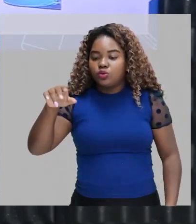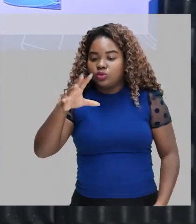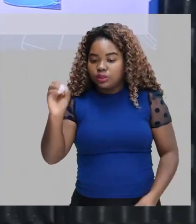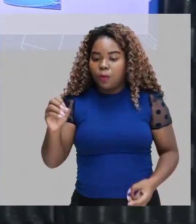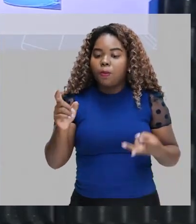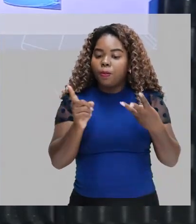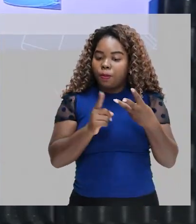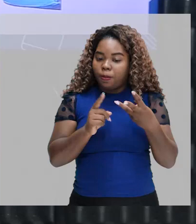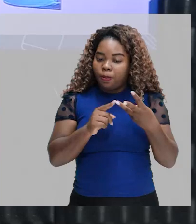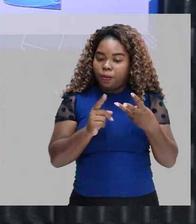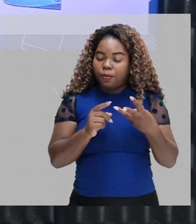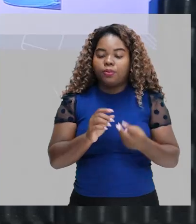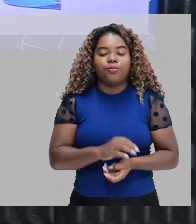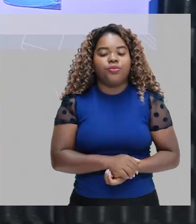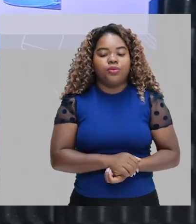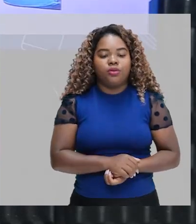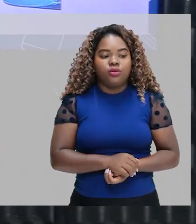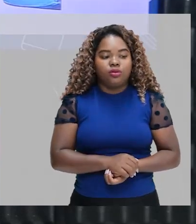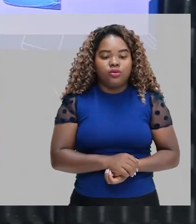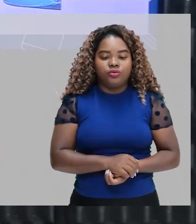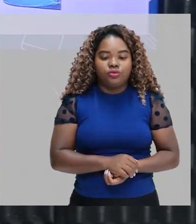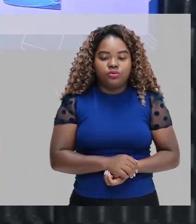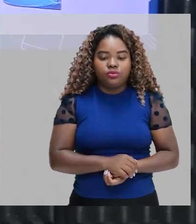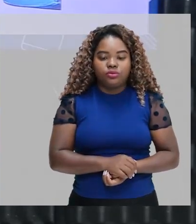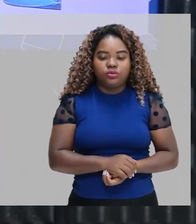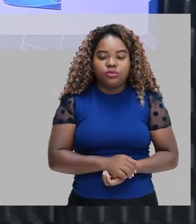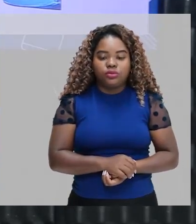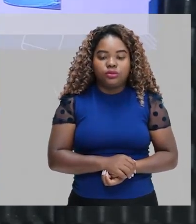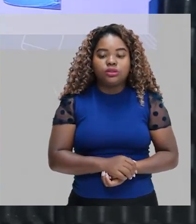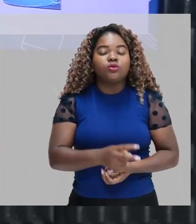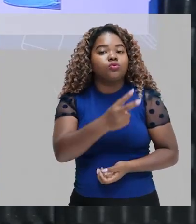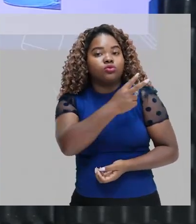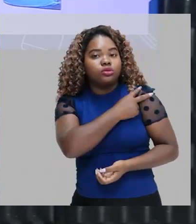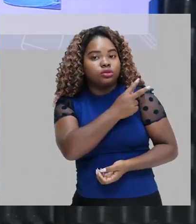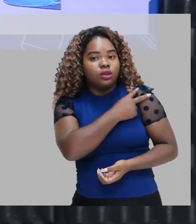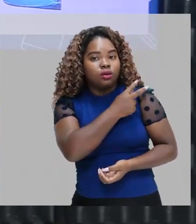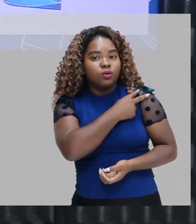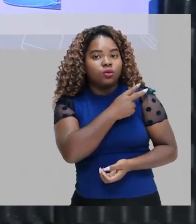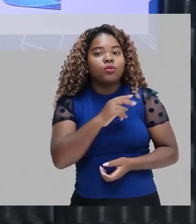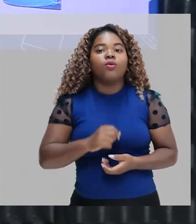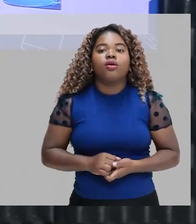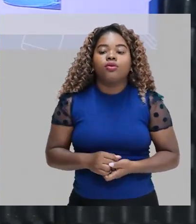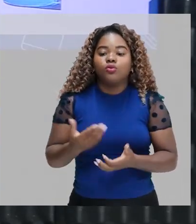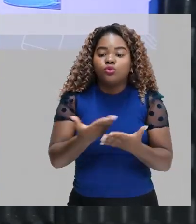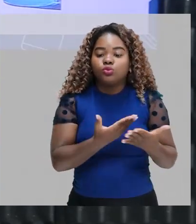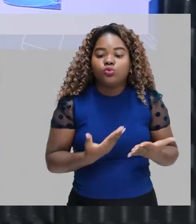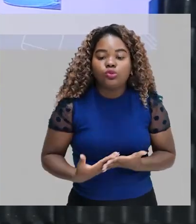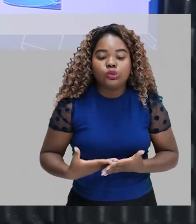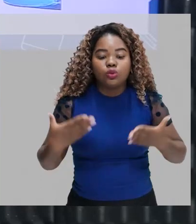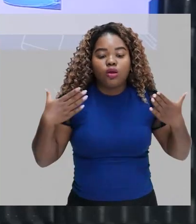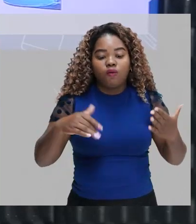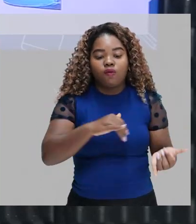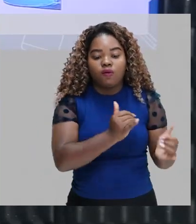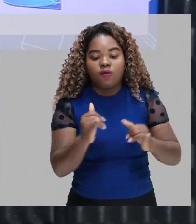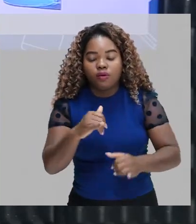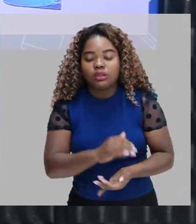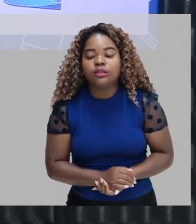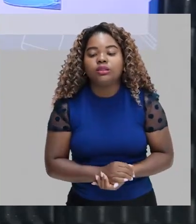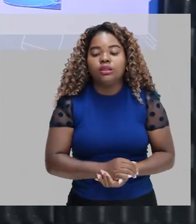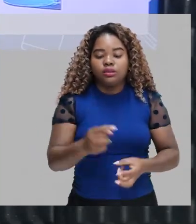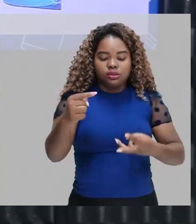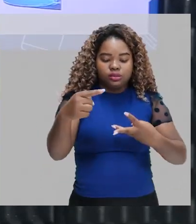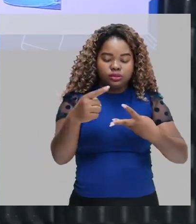solvente, solução. Então, ao longo do segundo ano do ensino médio, no estudo da química, esses